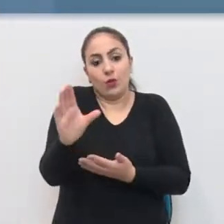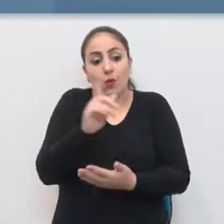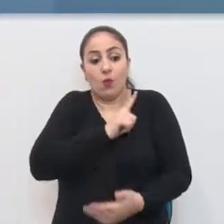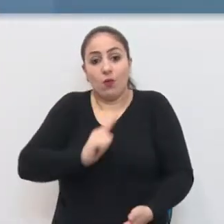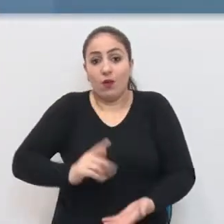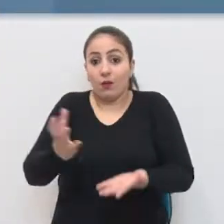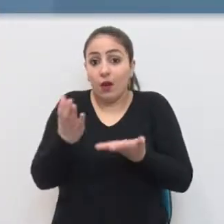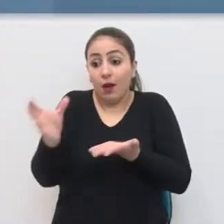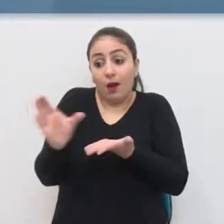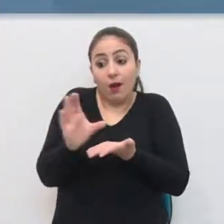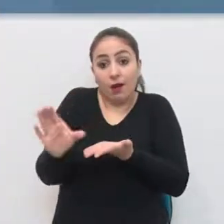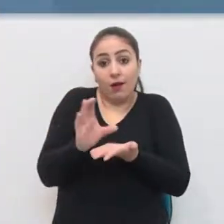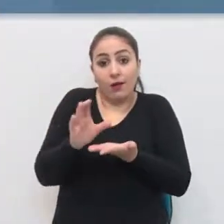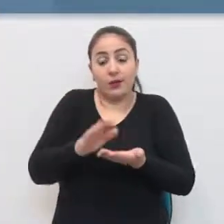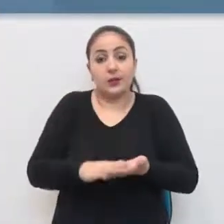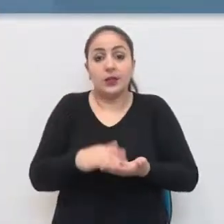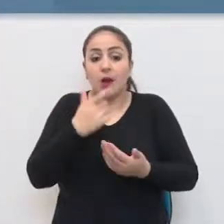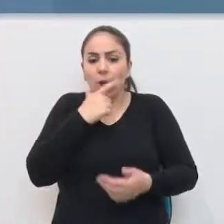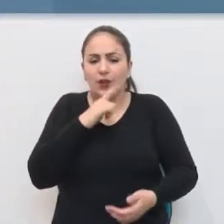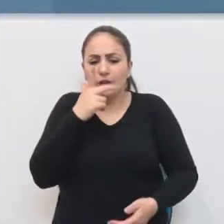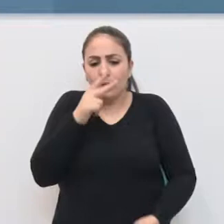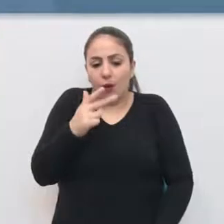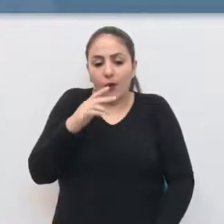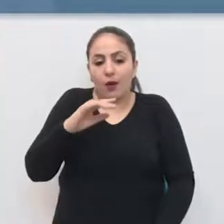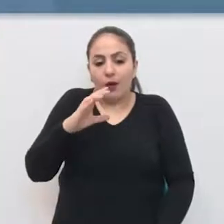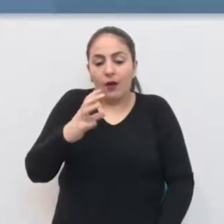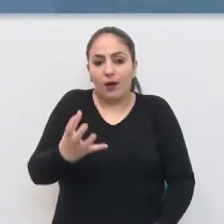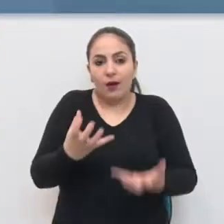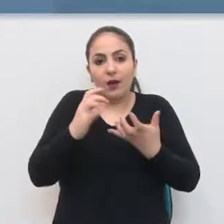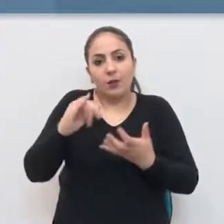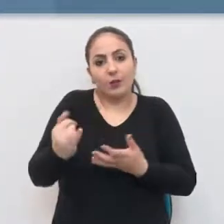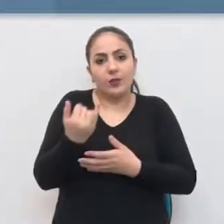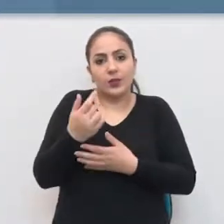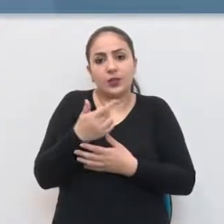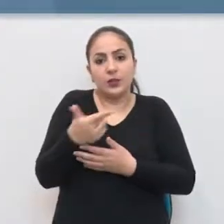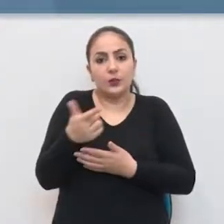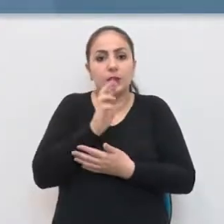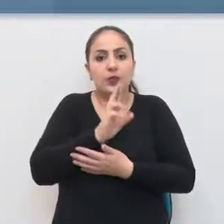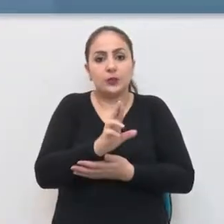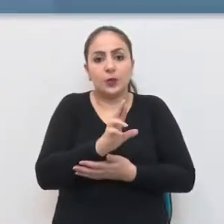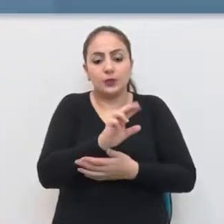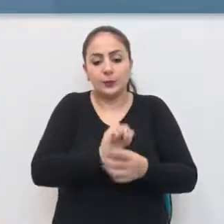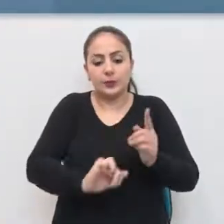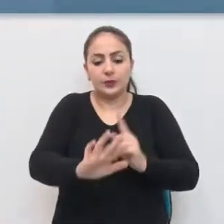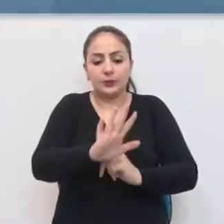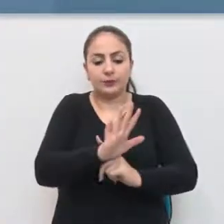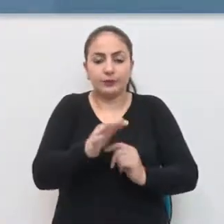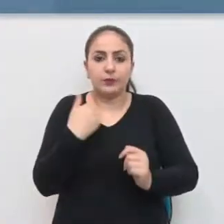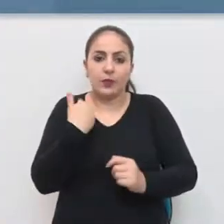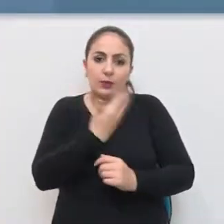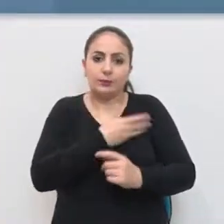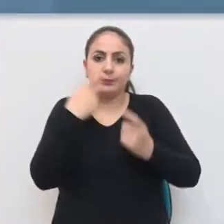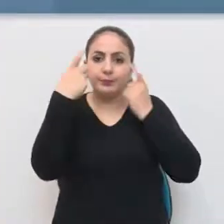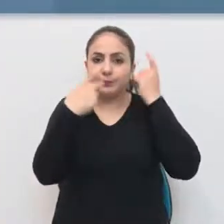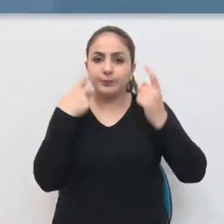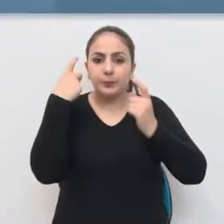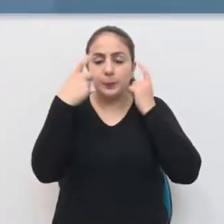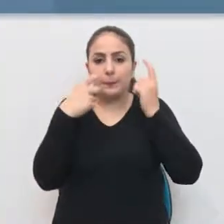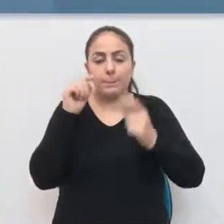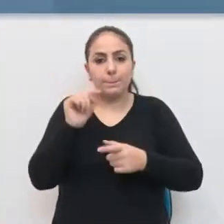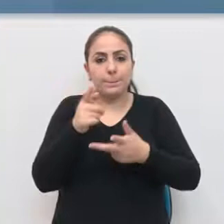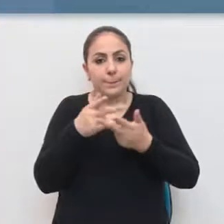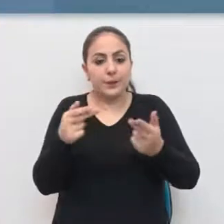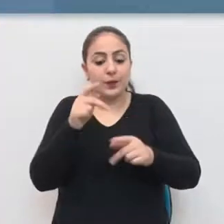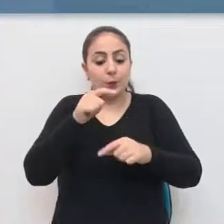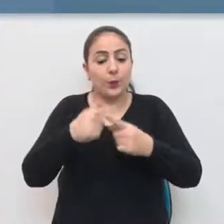cobrar, é muito dinheiro que o governo federal quer se apropriar, sem obviamente dar o retorno para a sociedade. Então nós estamos